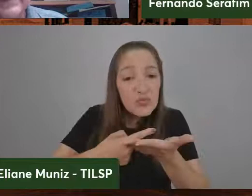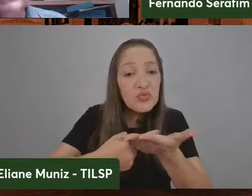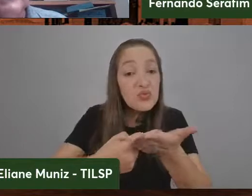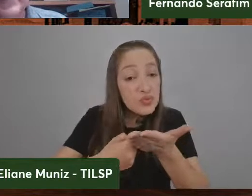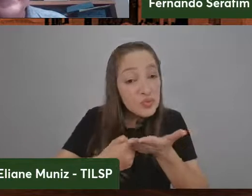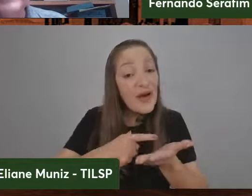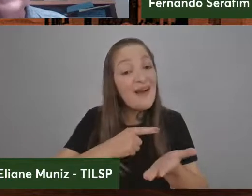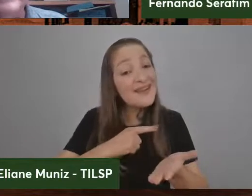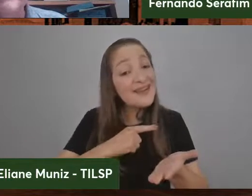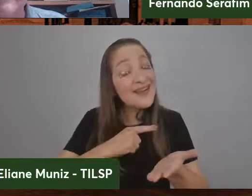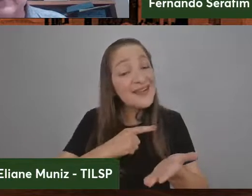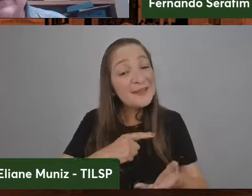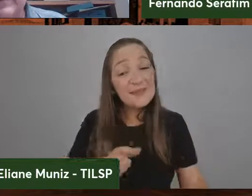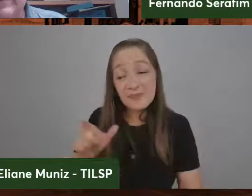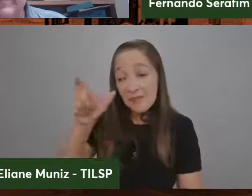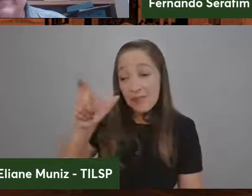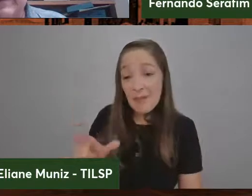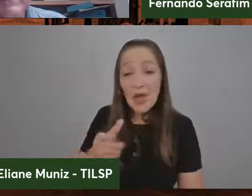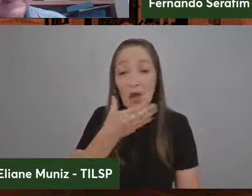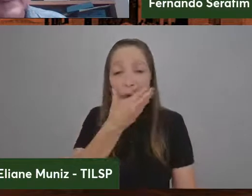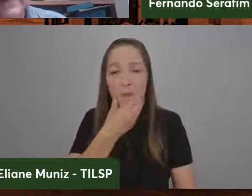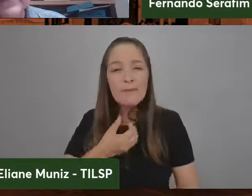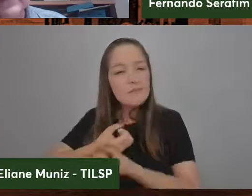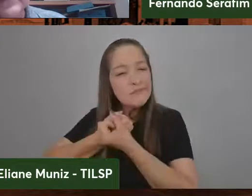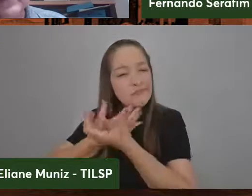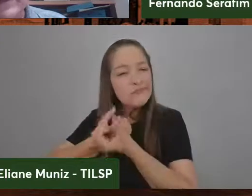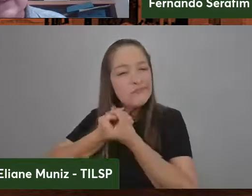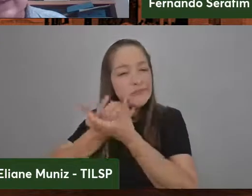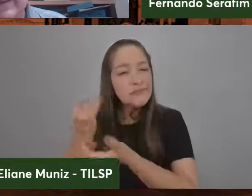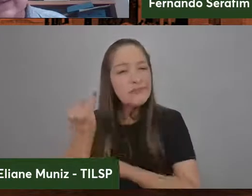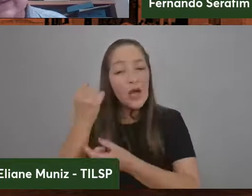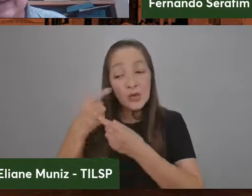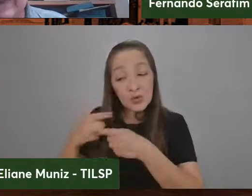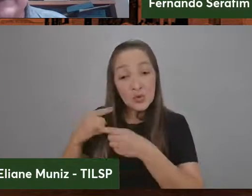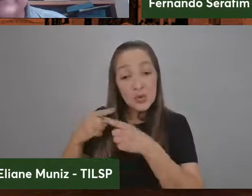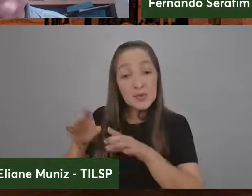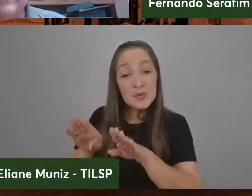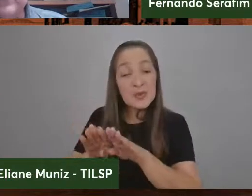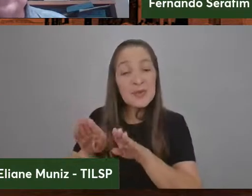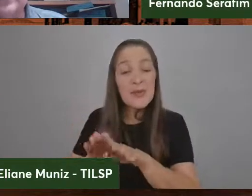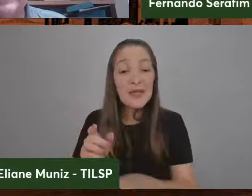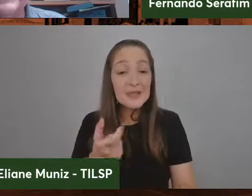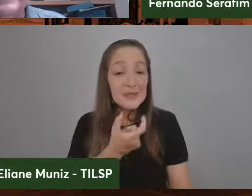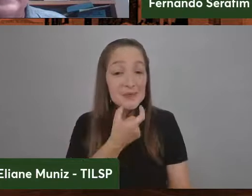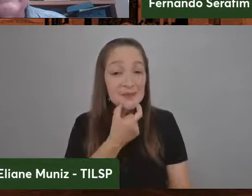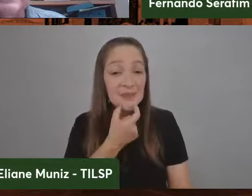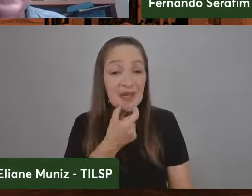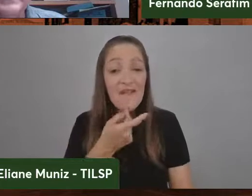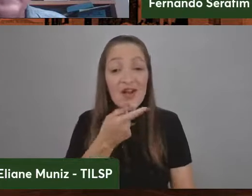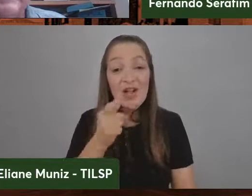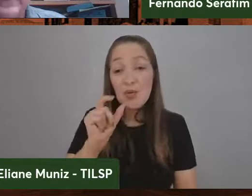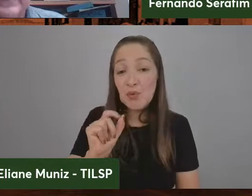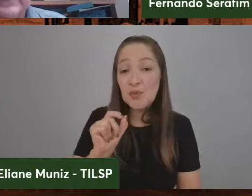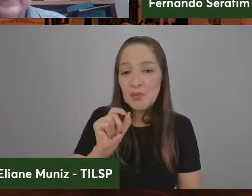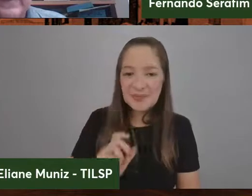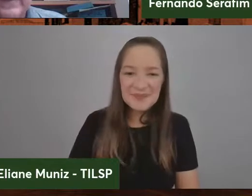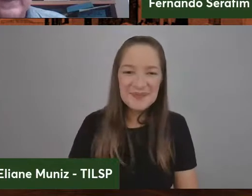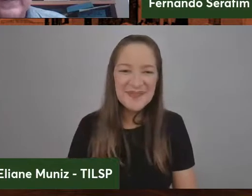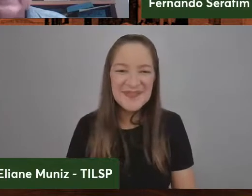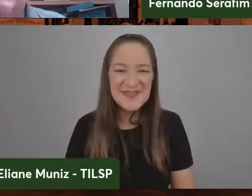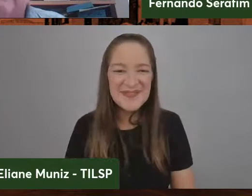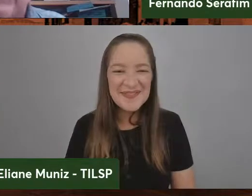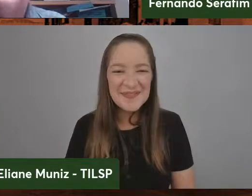um grande poeta e também crítico inglês, ele falou nessa, vamos dizer,